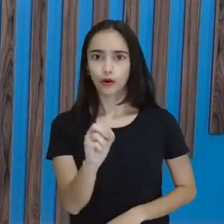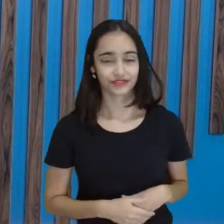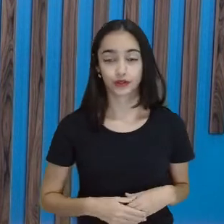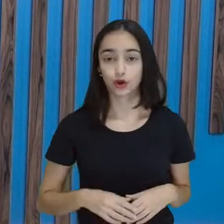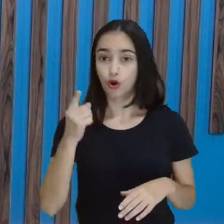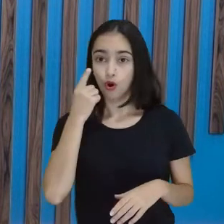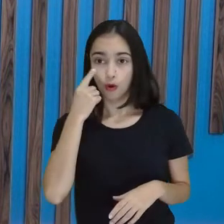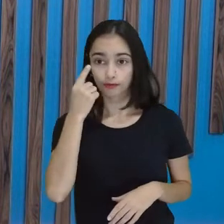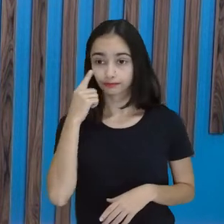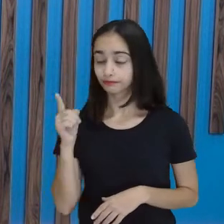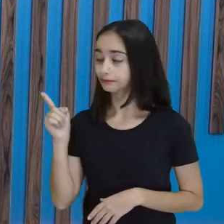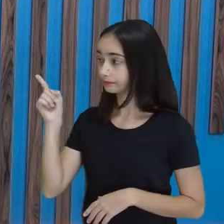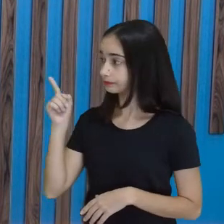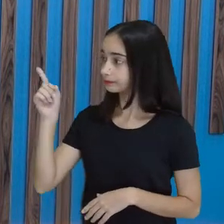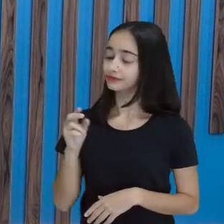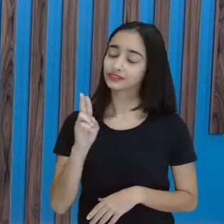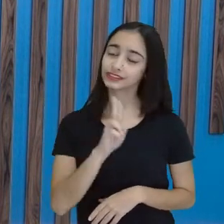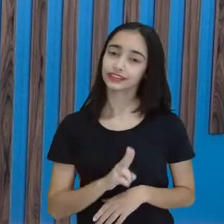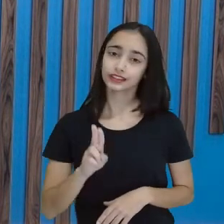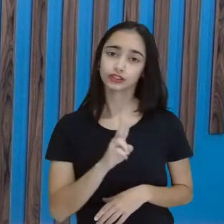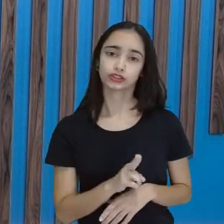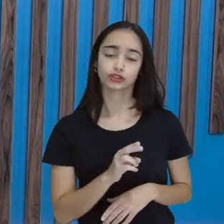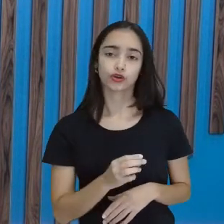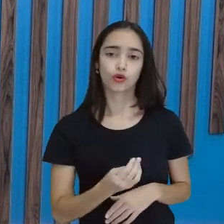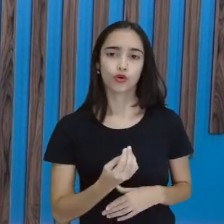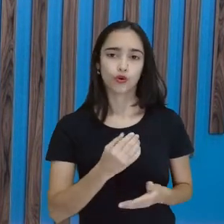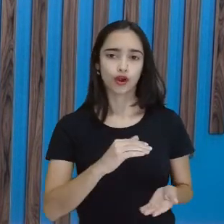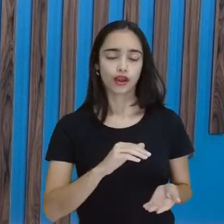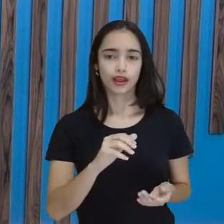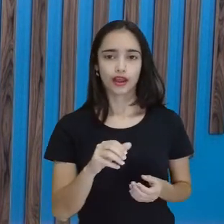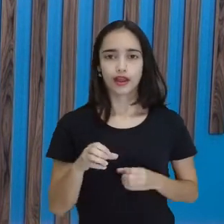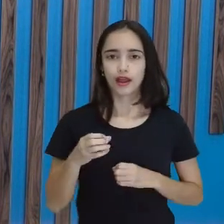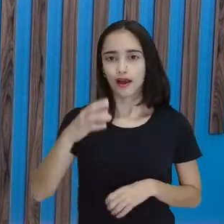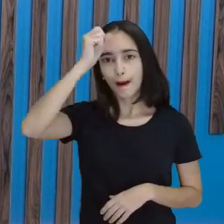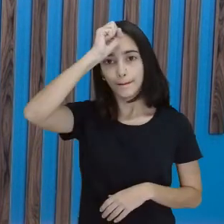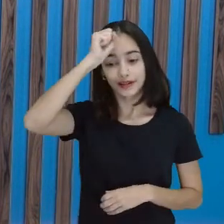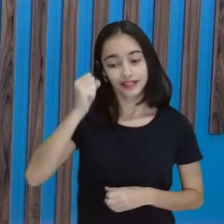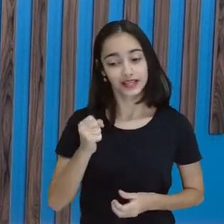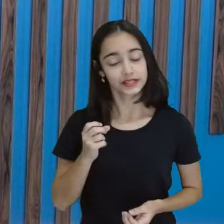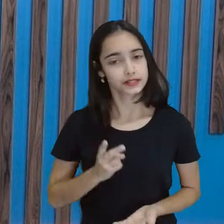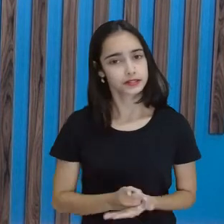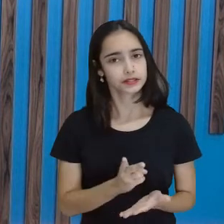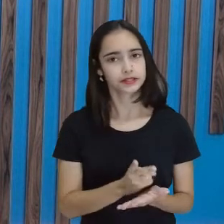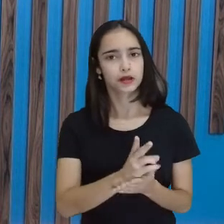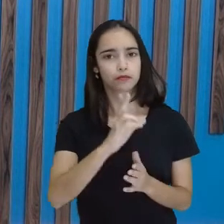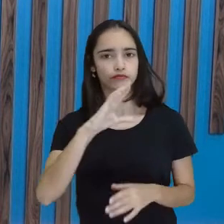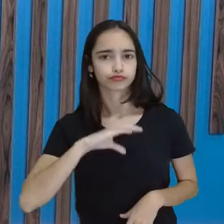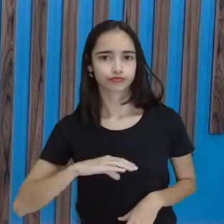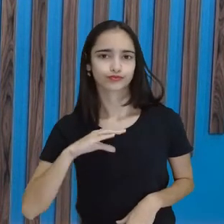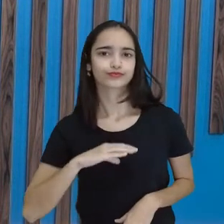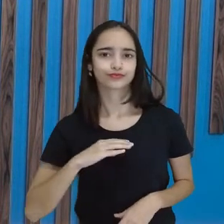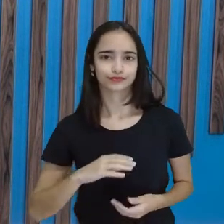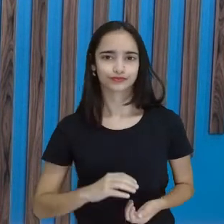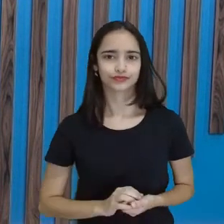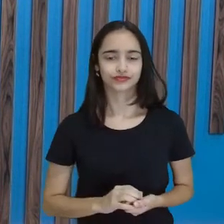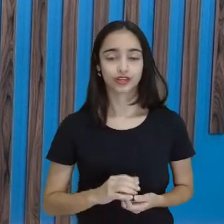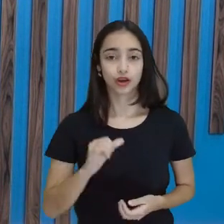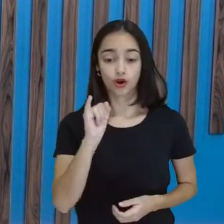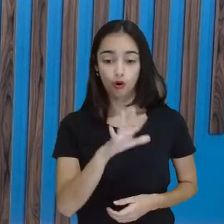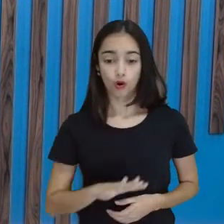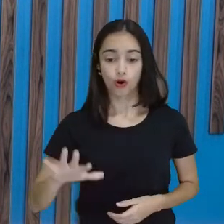que todo mundo já organizou o material aí. Olha só, eu já começo a aula com essa imagem aí, pedindo